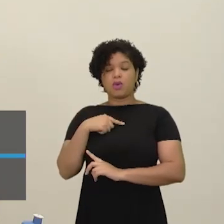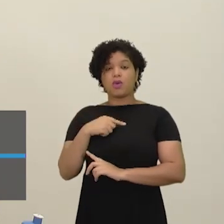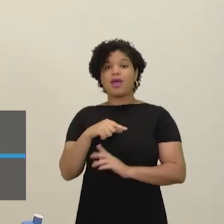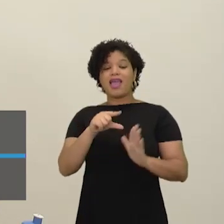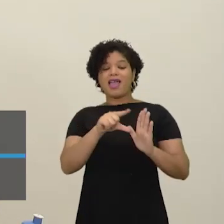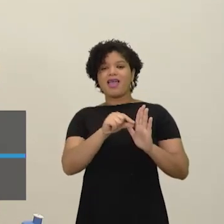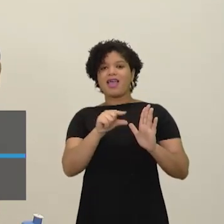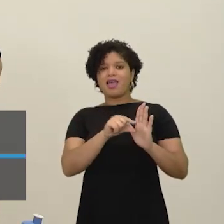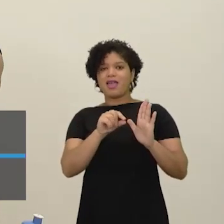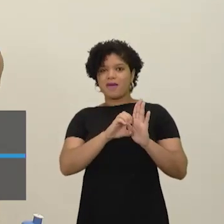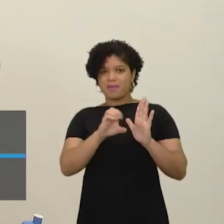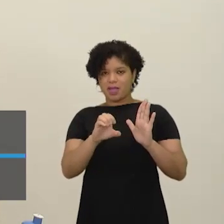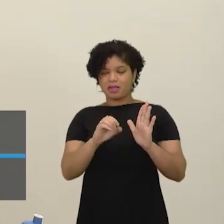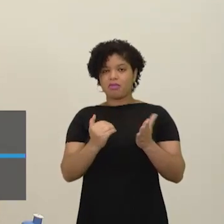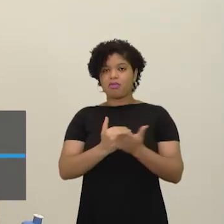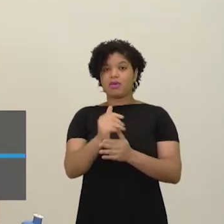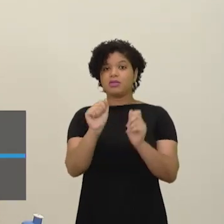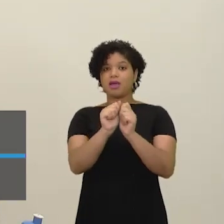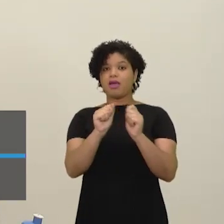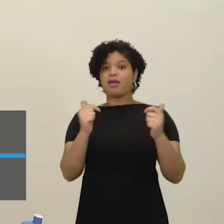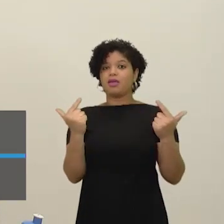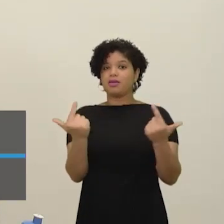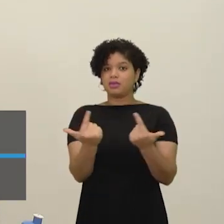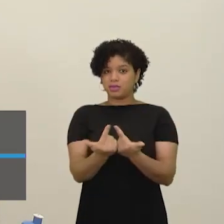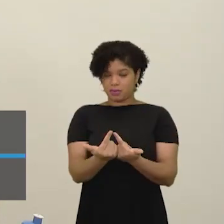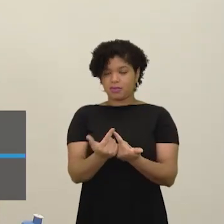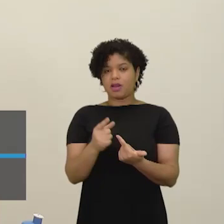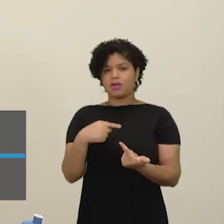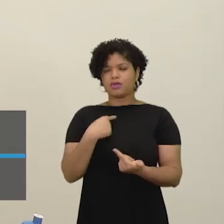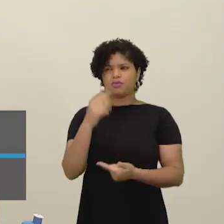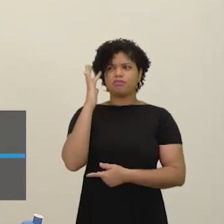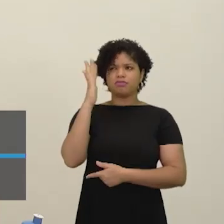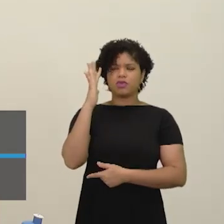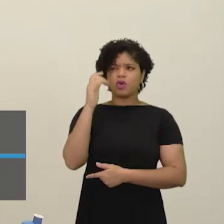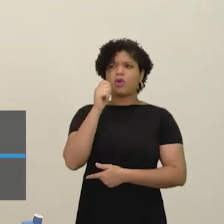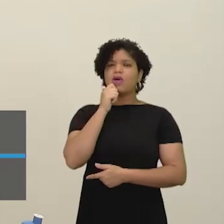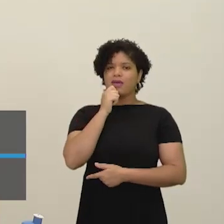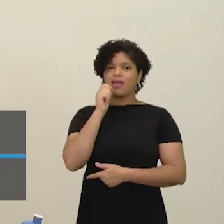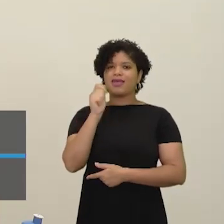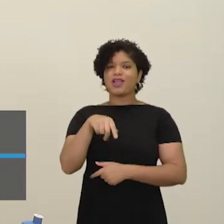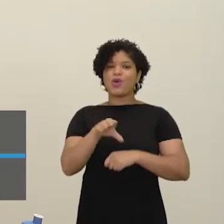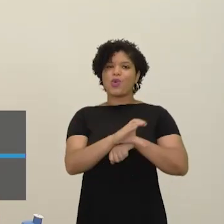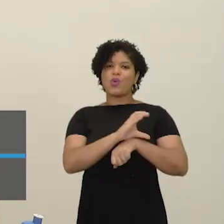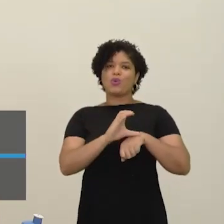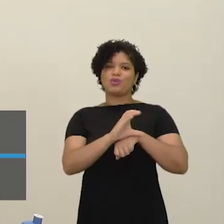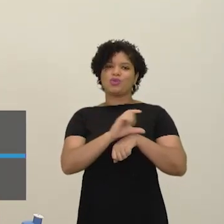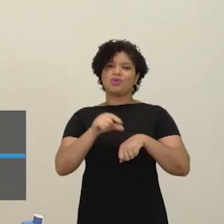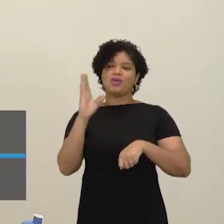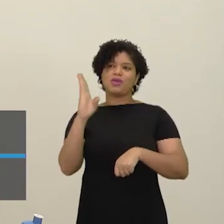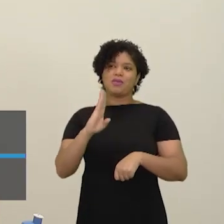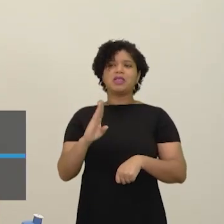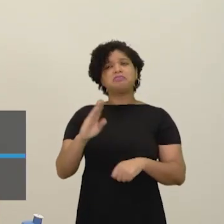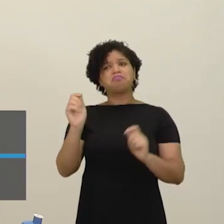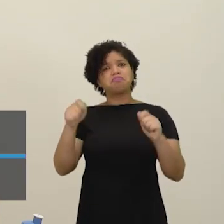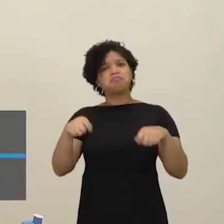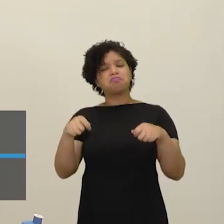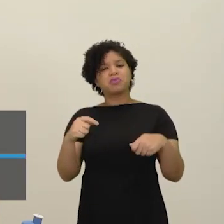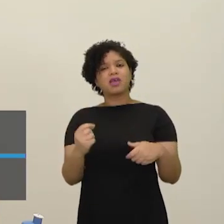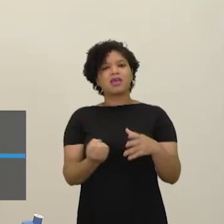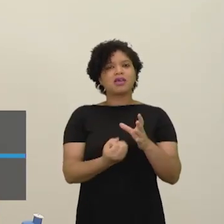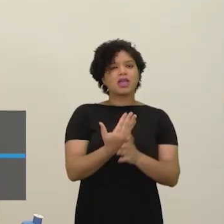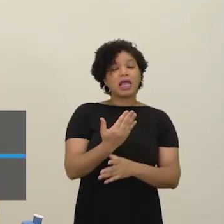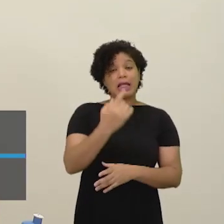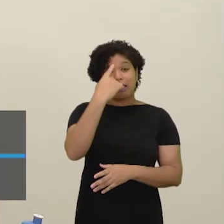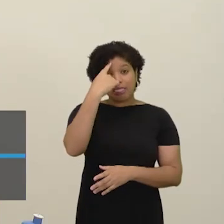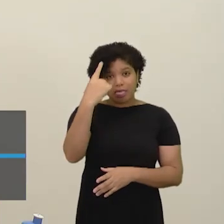Assembleia. E essa Assembleia é onde nós vamos começar a pensar uma Constituição para o Brasil. Essa